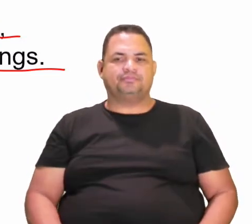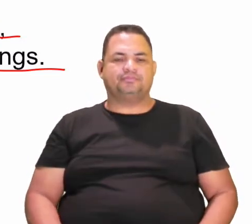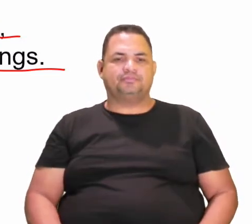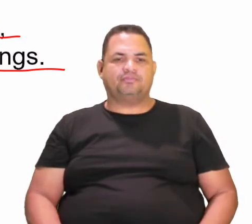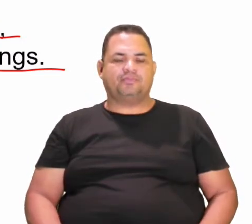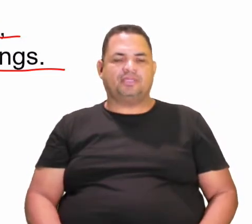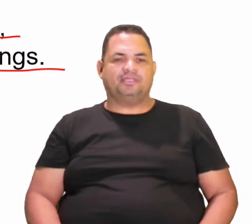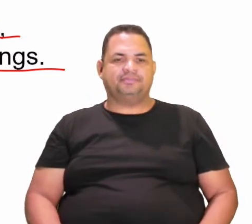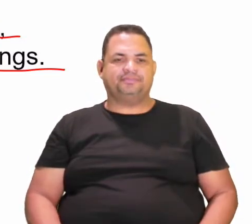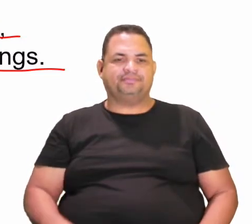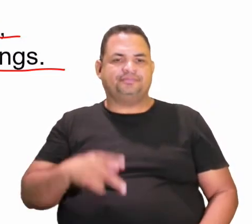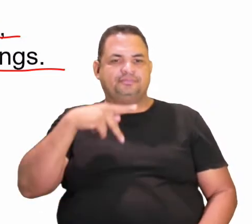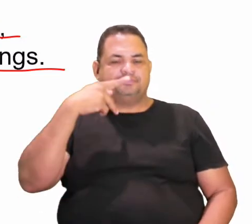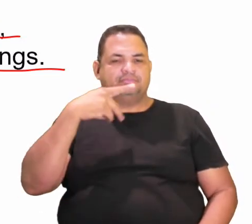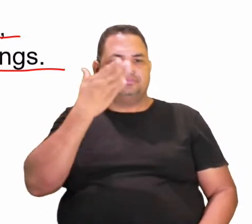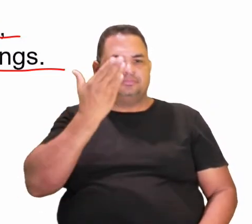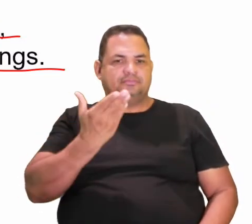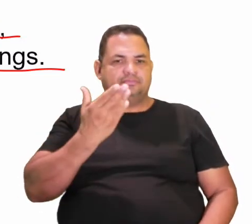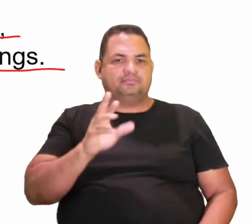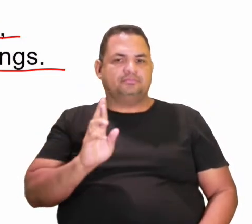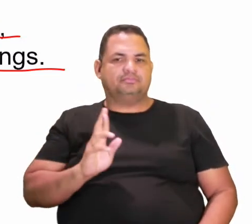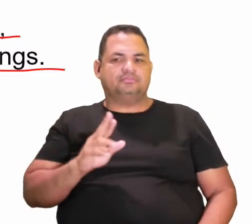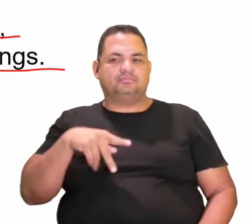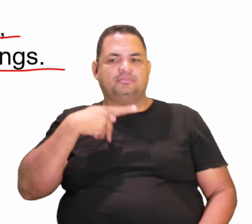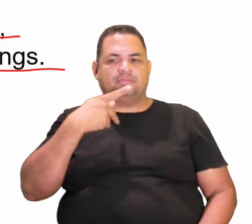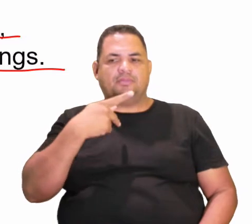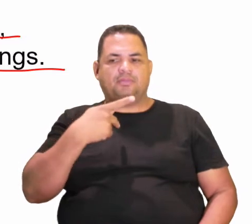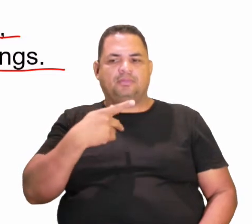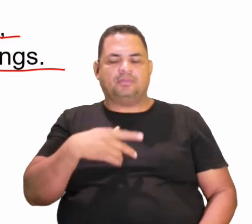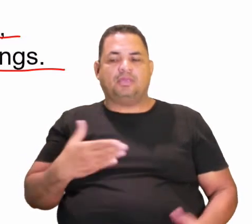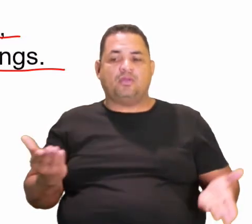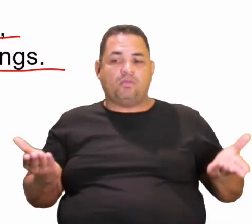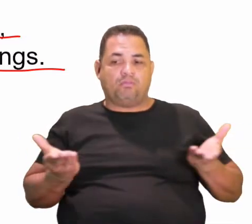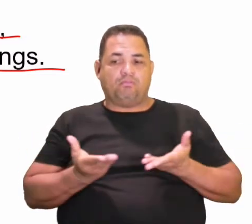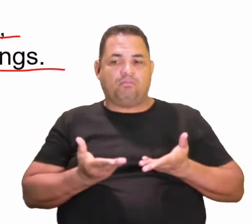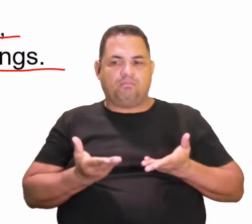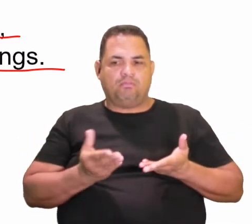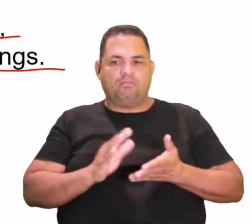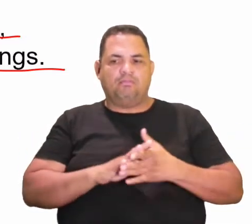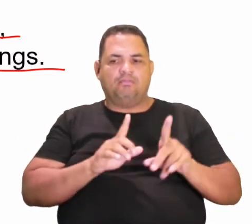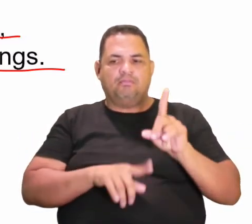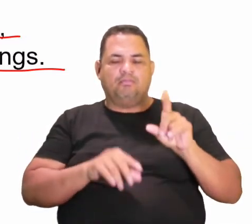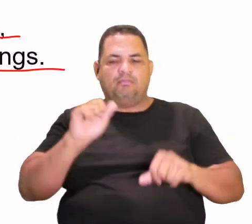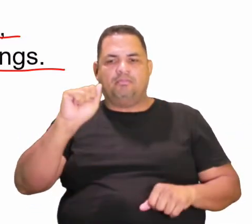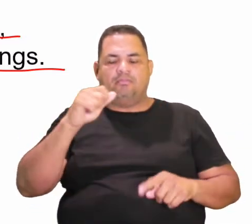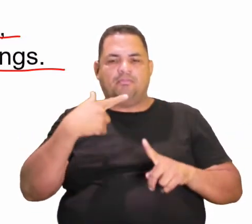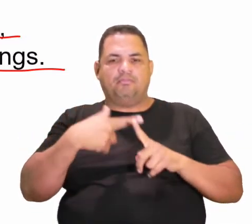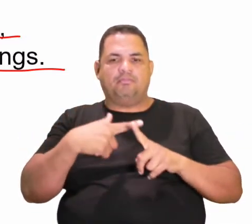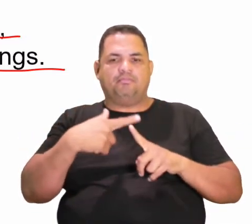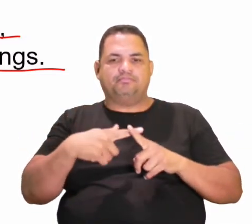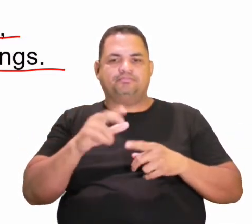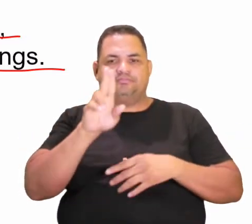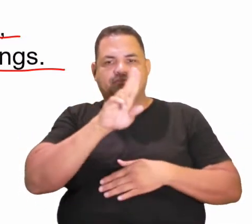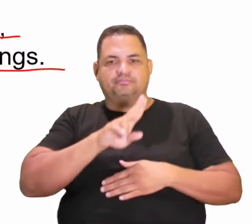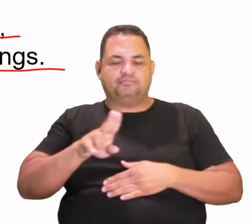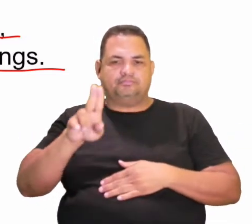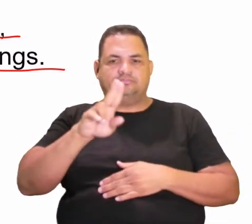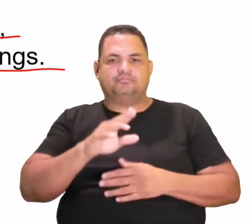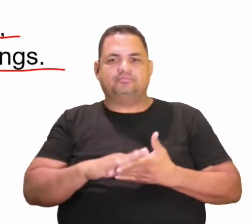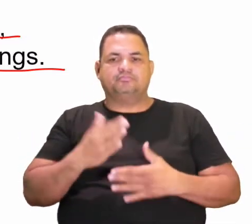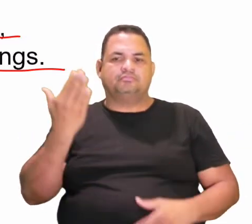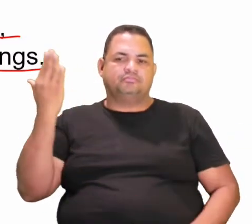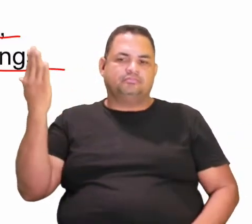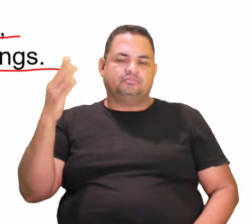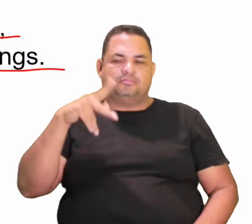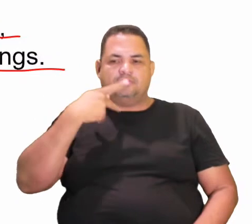supor que seja ele falando. Então, assim, quem diz para mim agora que é a letra A, porque na letra A a gente usa o this